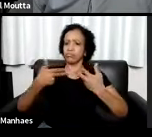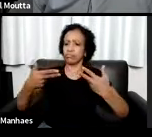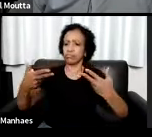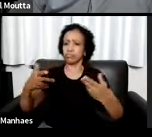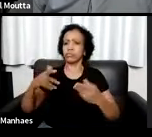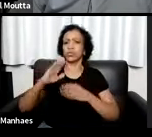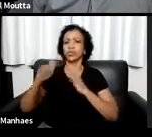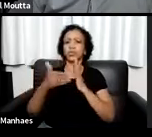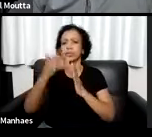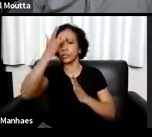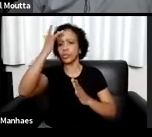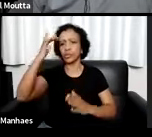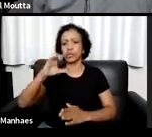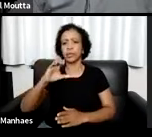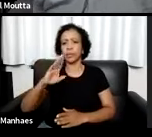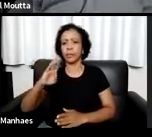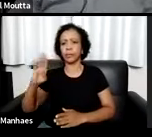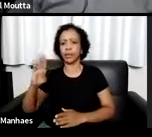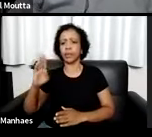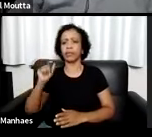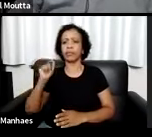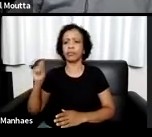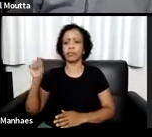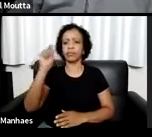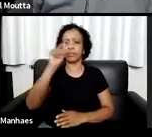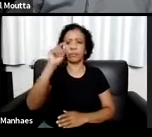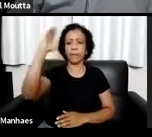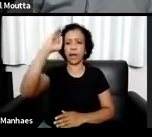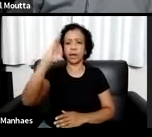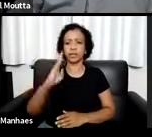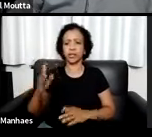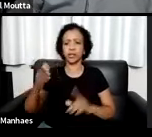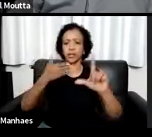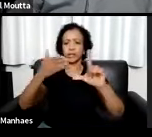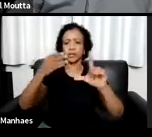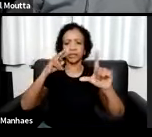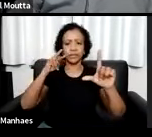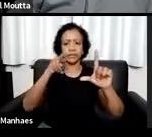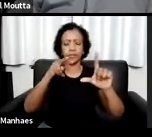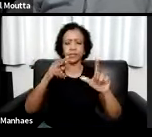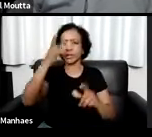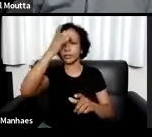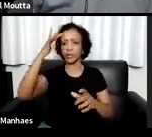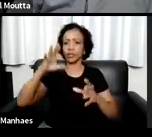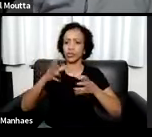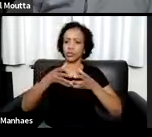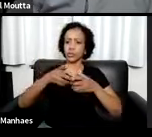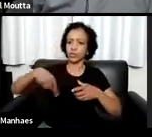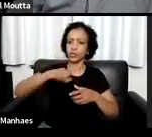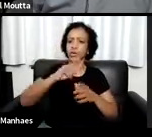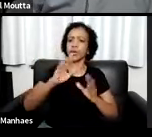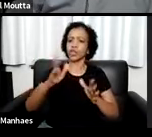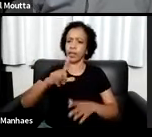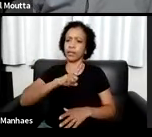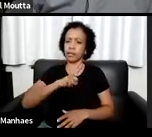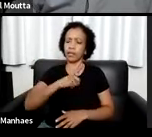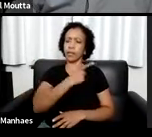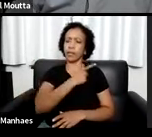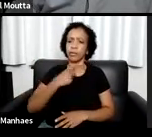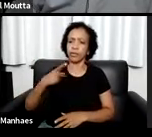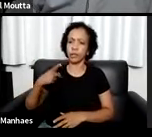nos acompanhando de vários lugares do Brasil, pessoas que estão conosco. Já temos aqui o pastor Eliabe está